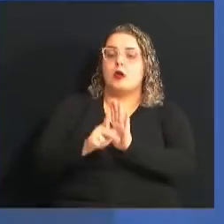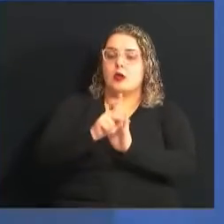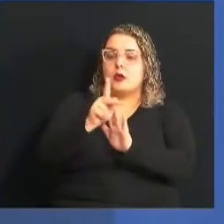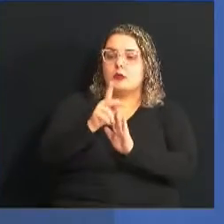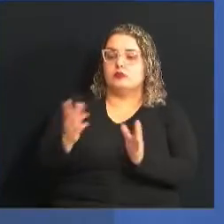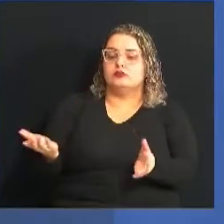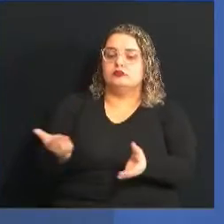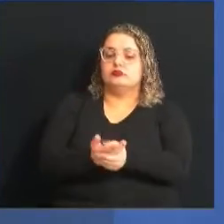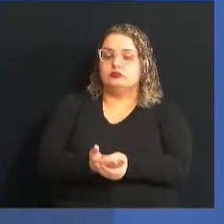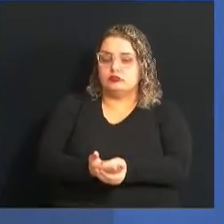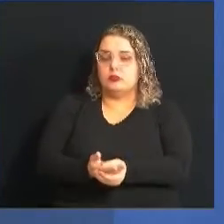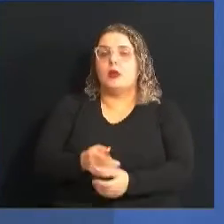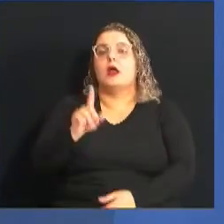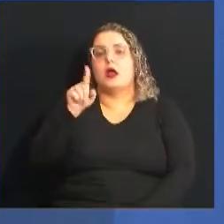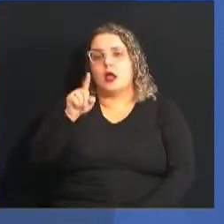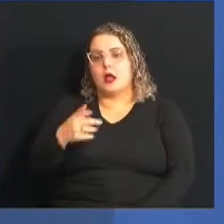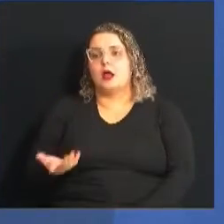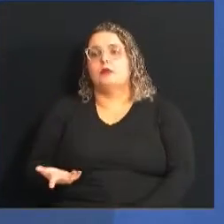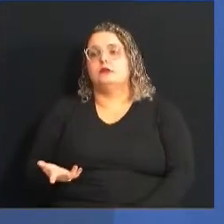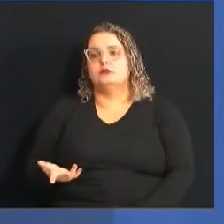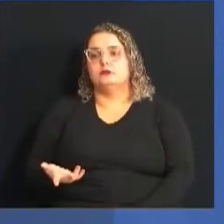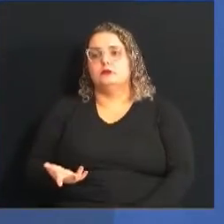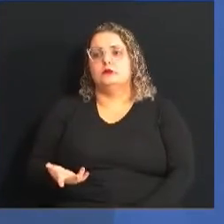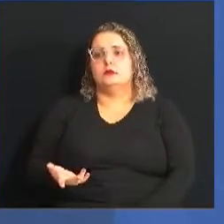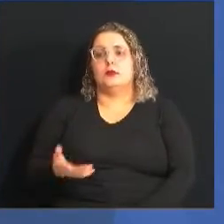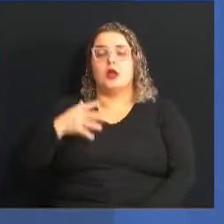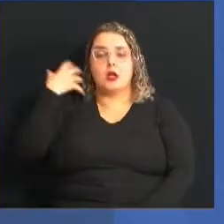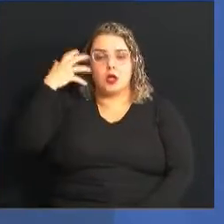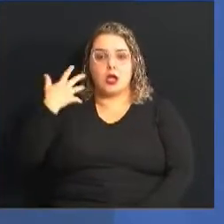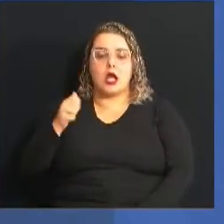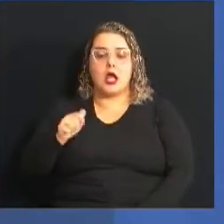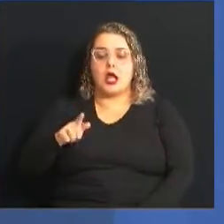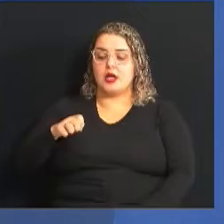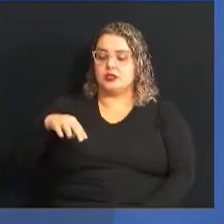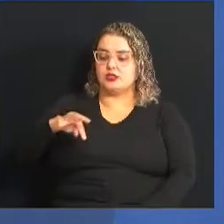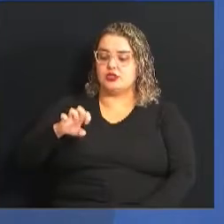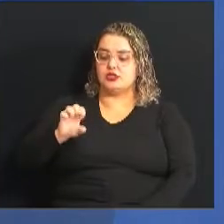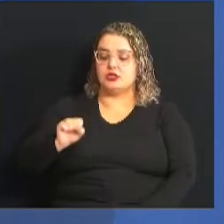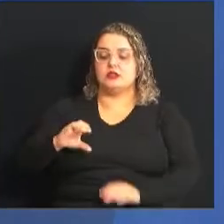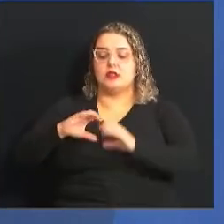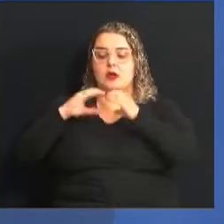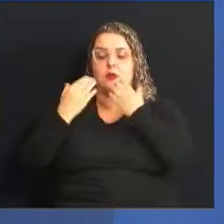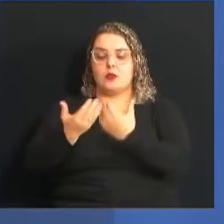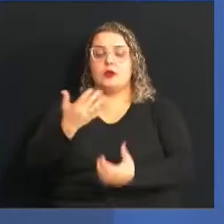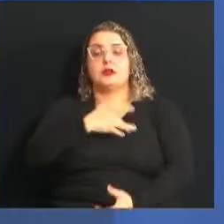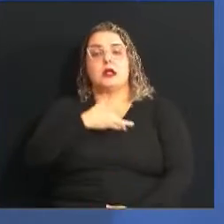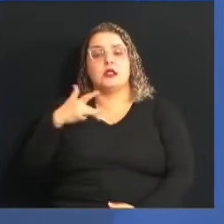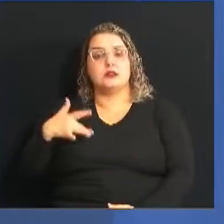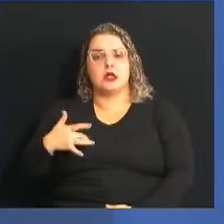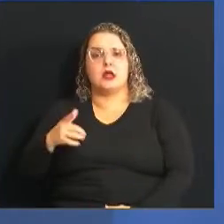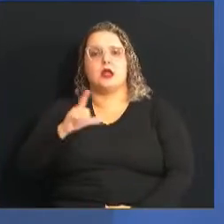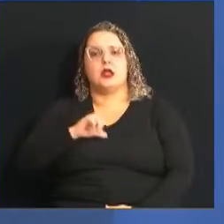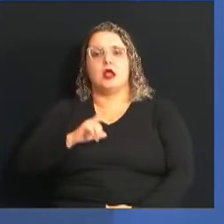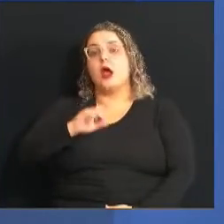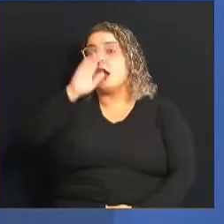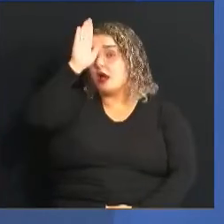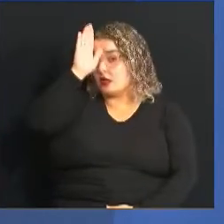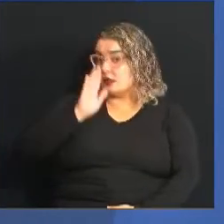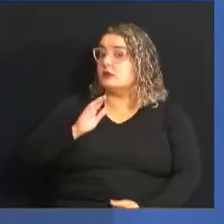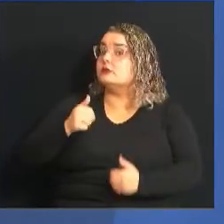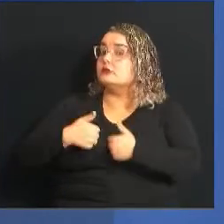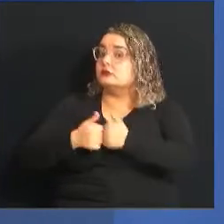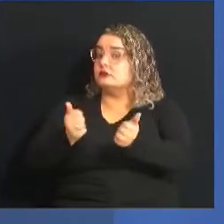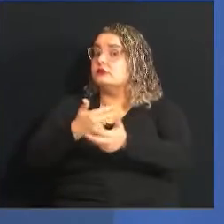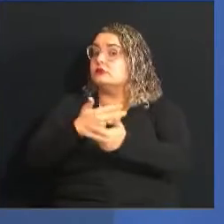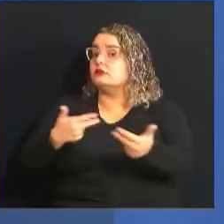da vereadora, é que os agentes comunitários de saúde tenham gratuidade no transporte público